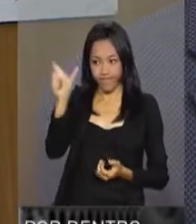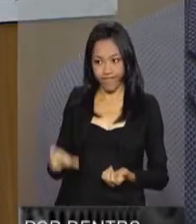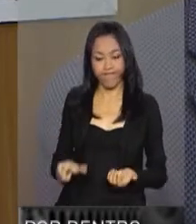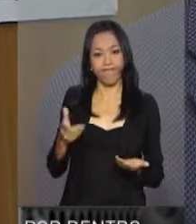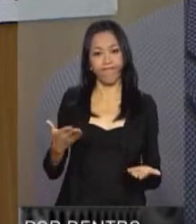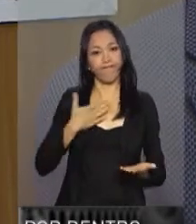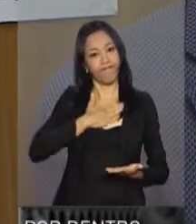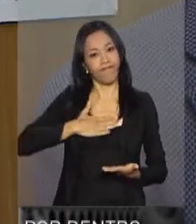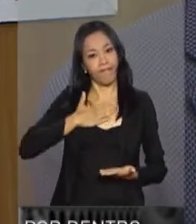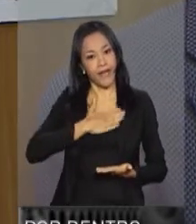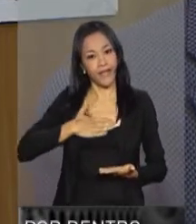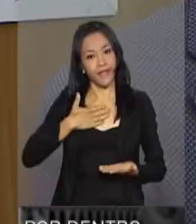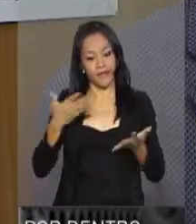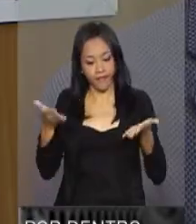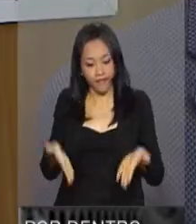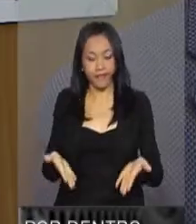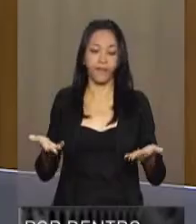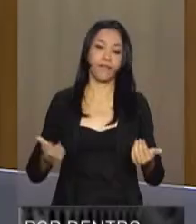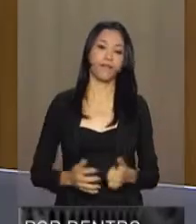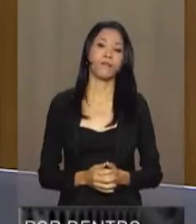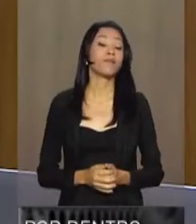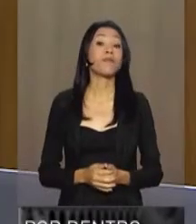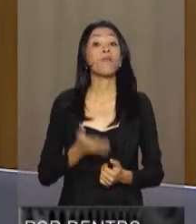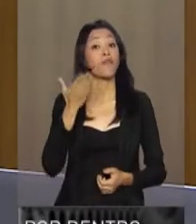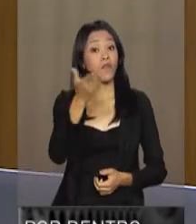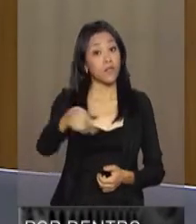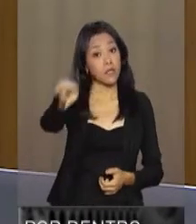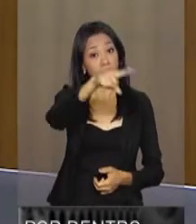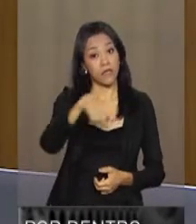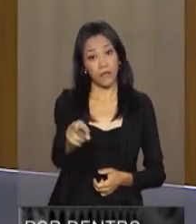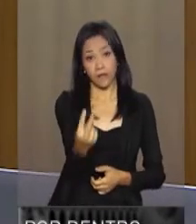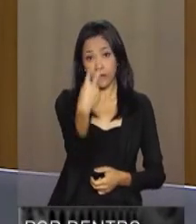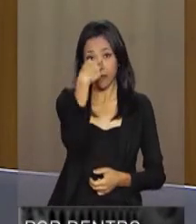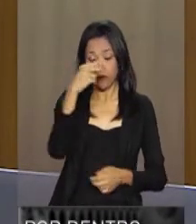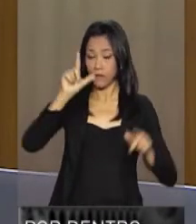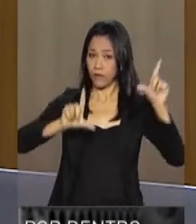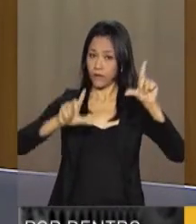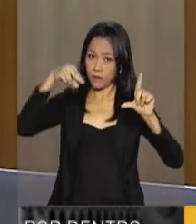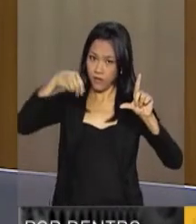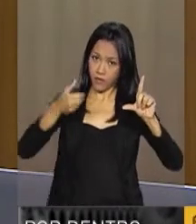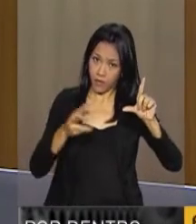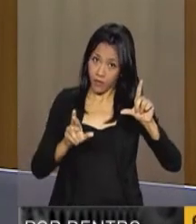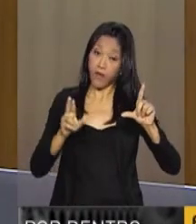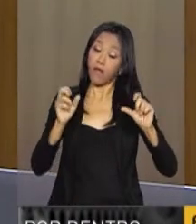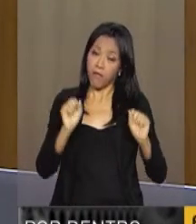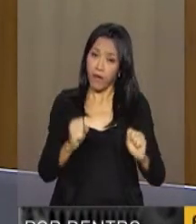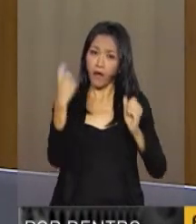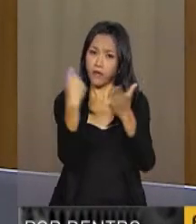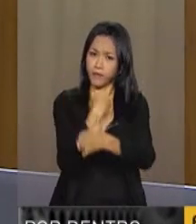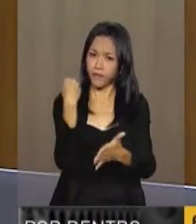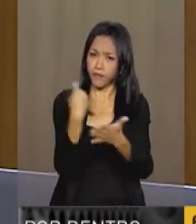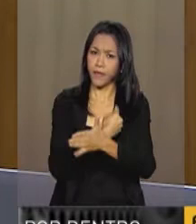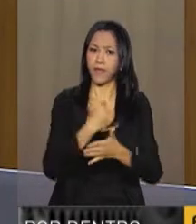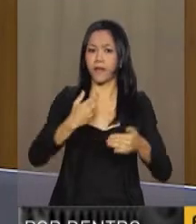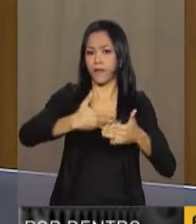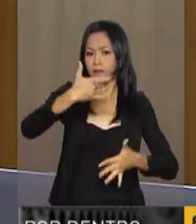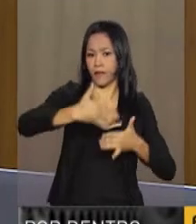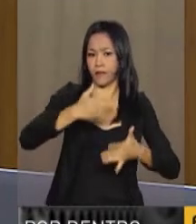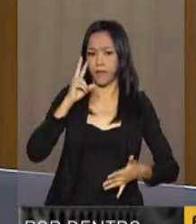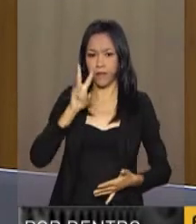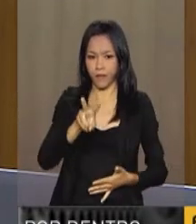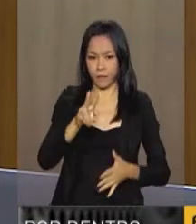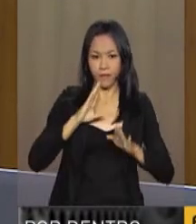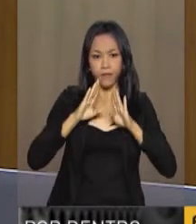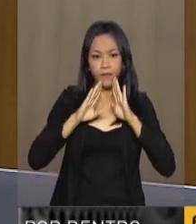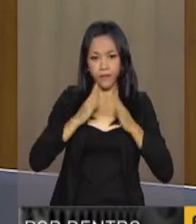brasil está aqui continuo participando bem você que nos acompanha também pode participar envie suas perguntas para o facebook.com barra